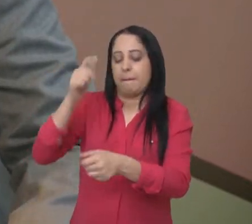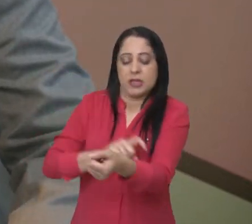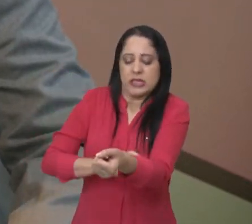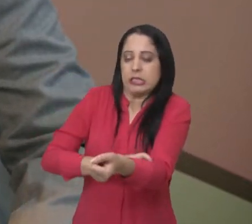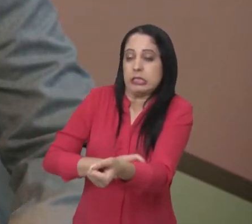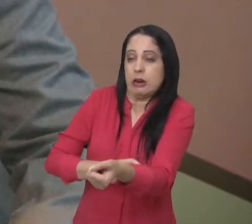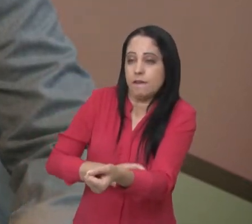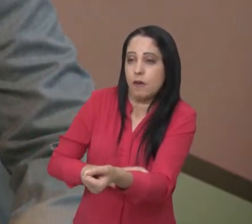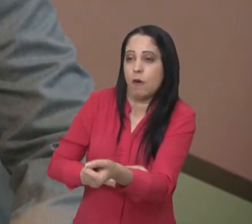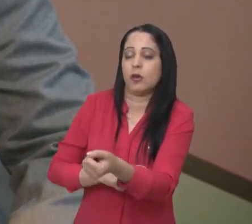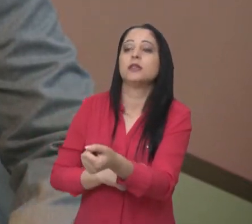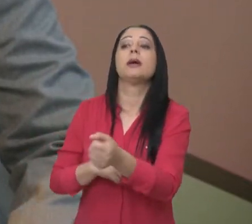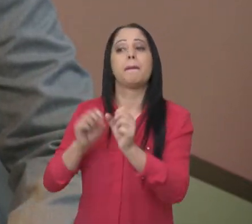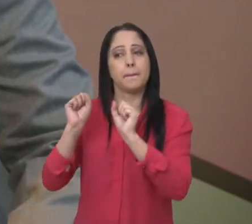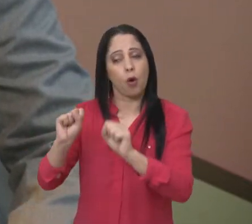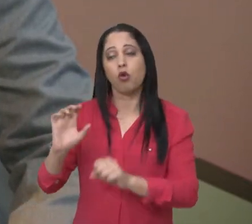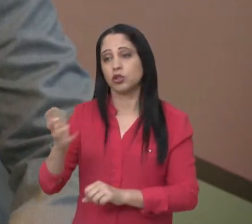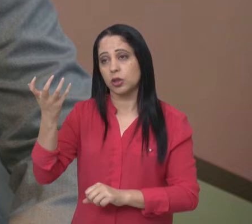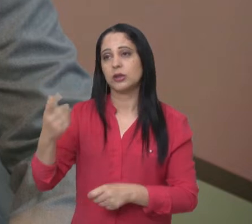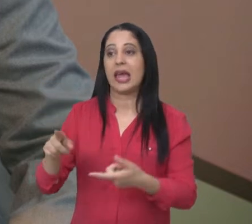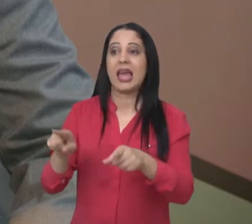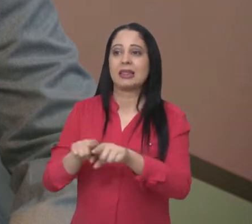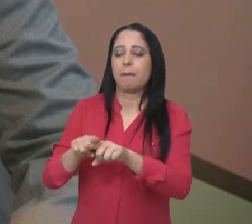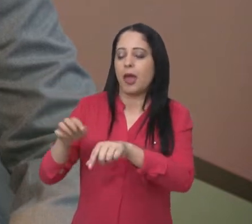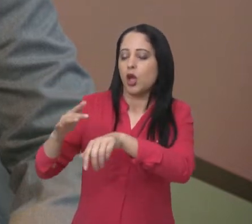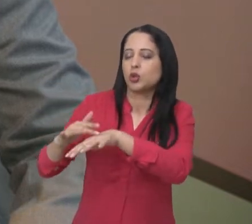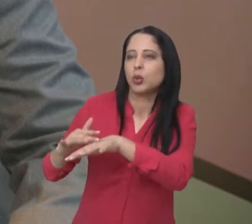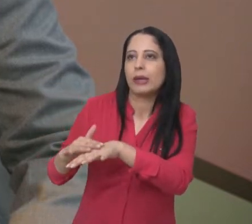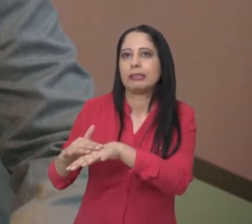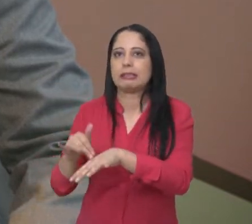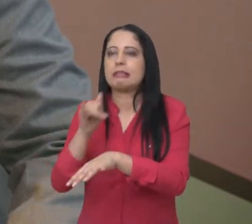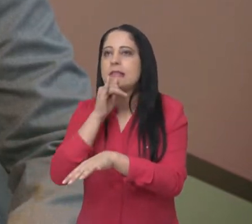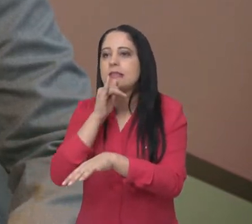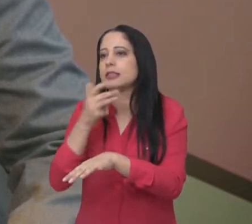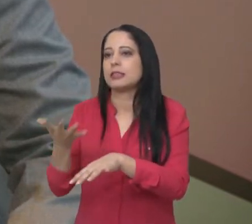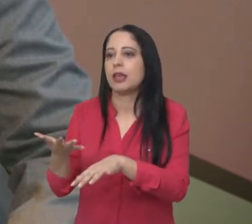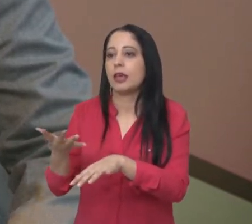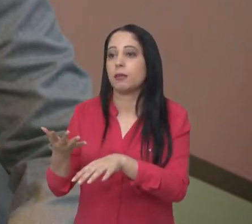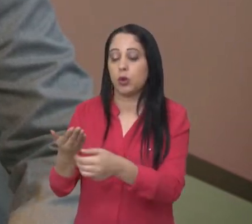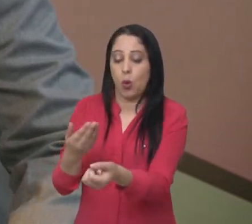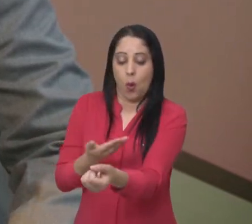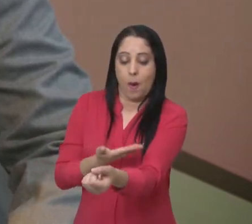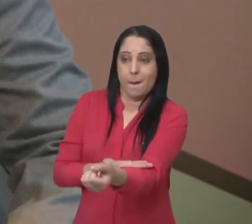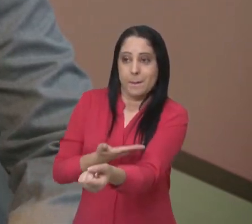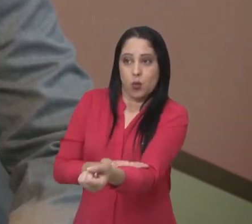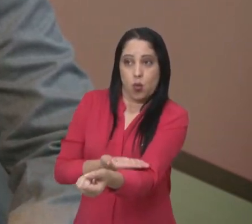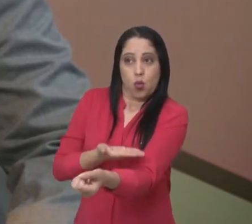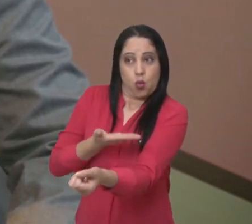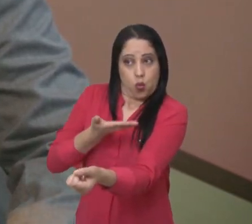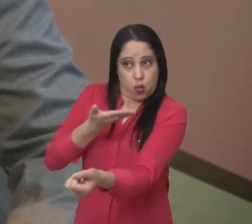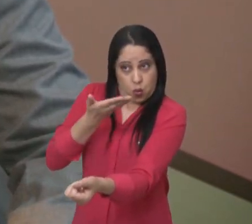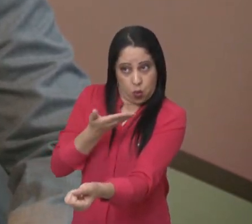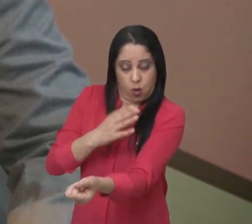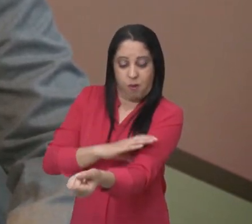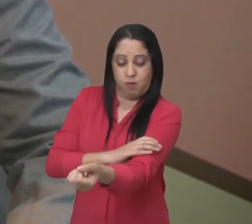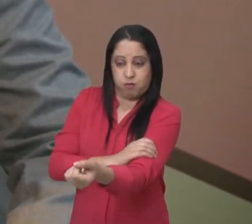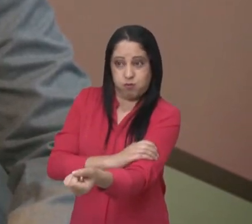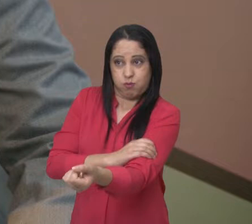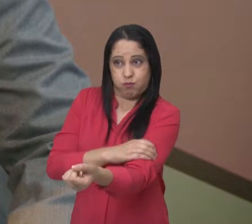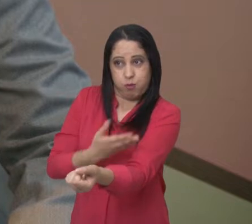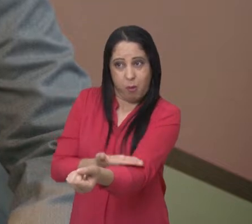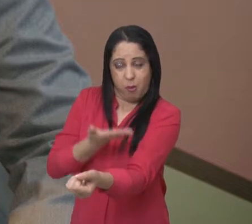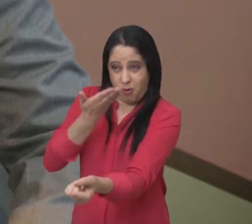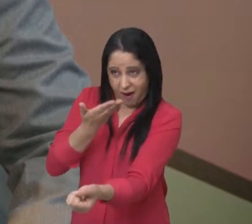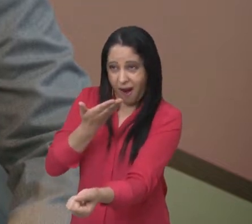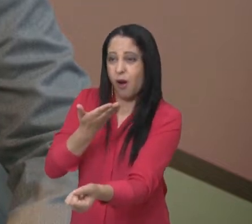da cervical, pode causar. Temos outras doenças também, como por exemplo a hipertensão arterial, pode se manifestar por